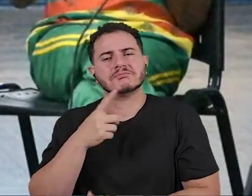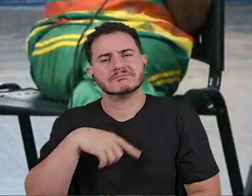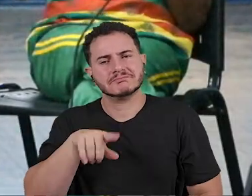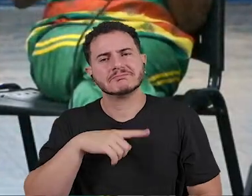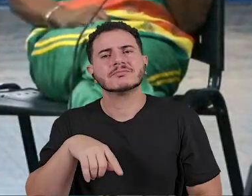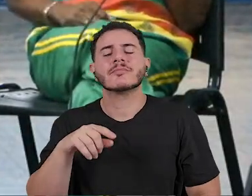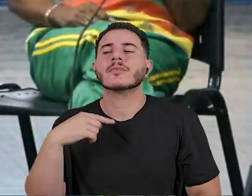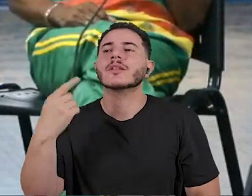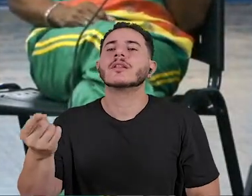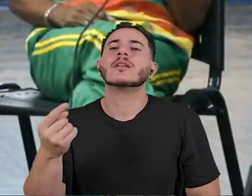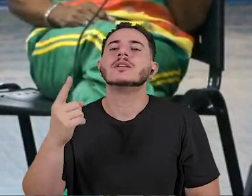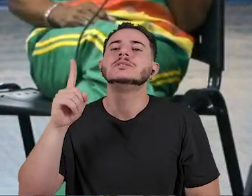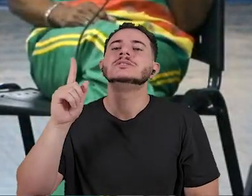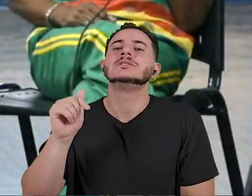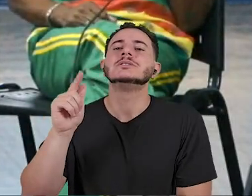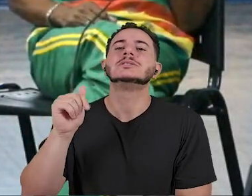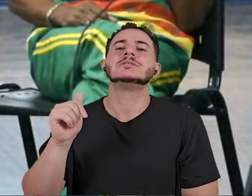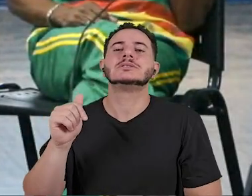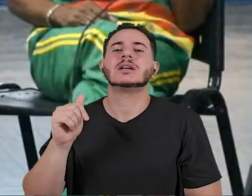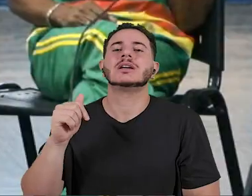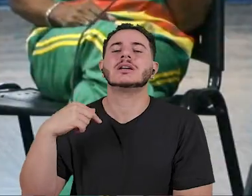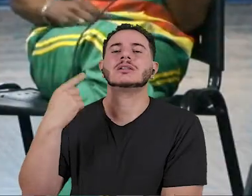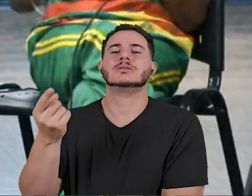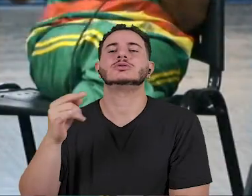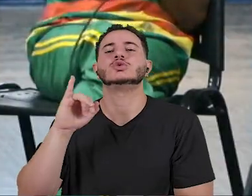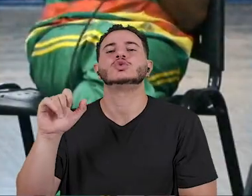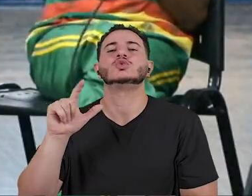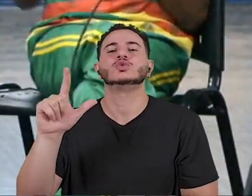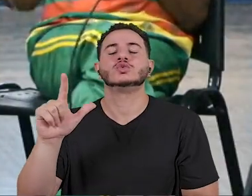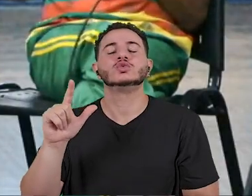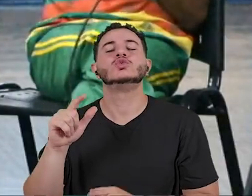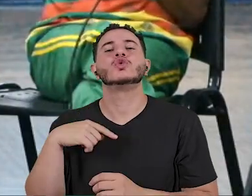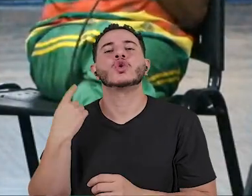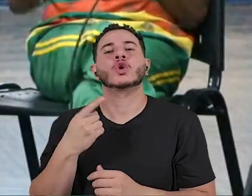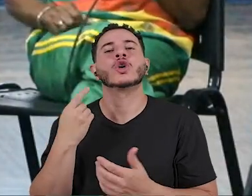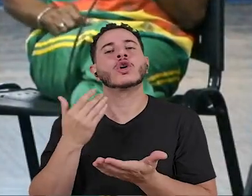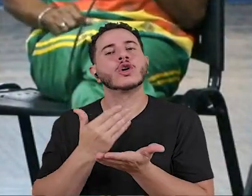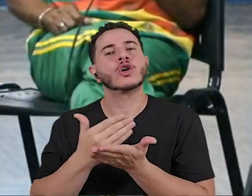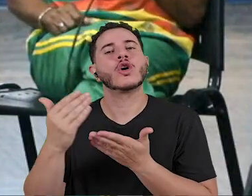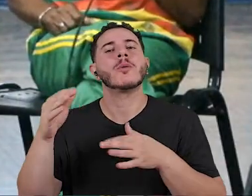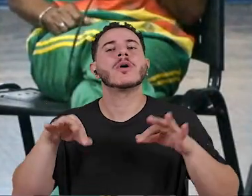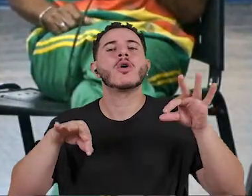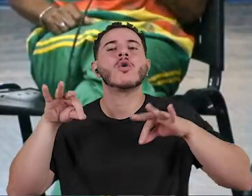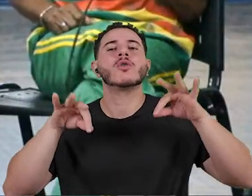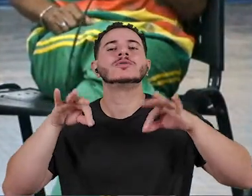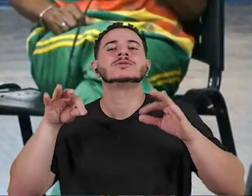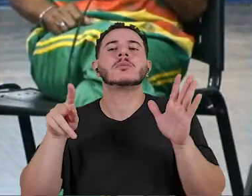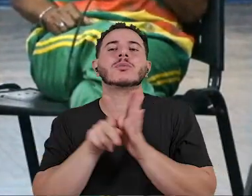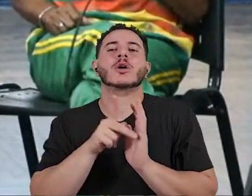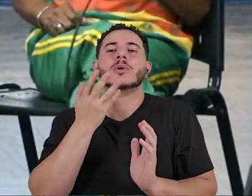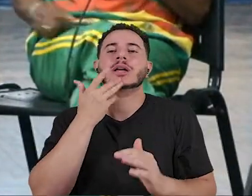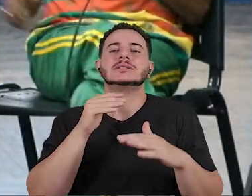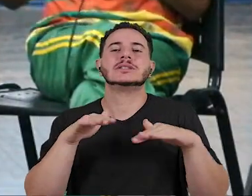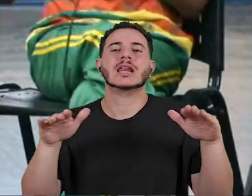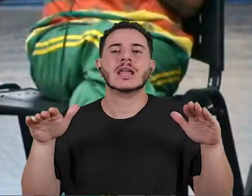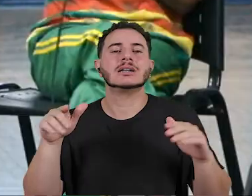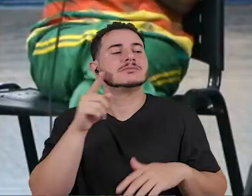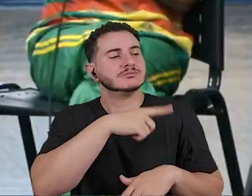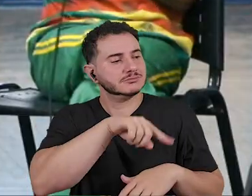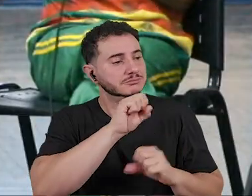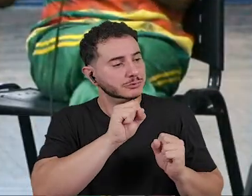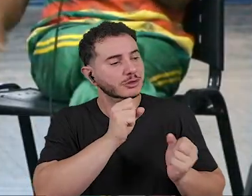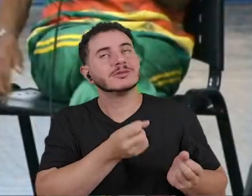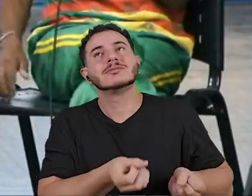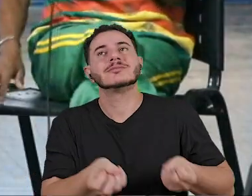Estamos começando nossa oficina de crianças, viu? Vocês podem mandar suas crianças. E nós começamos em